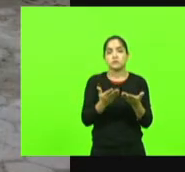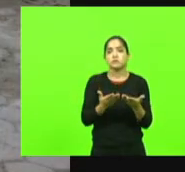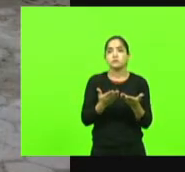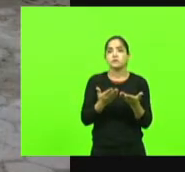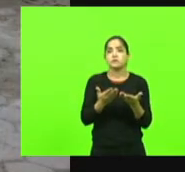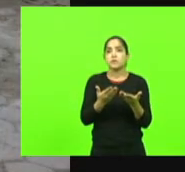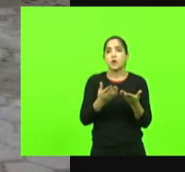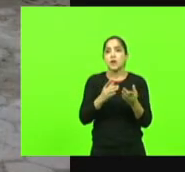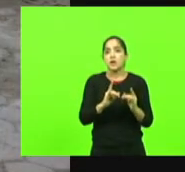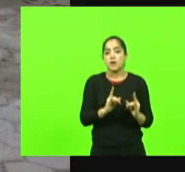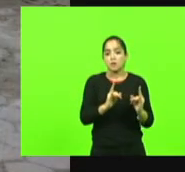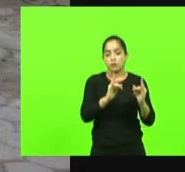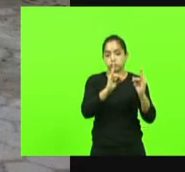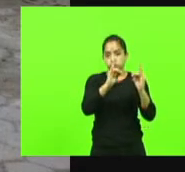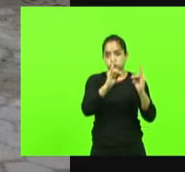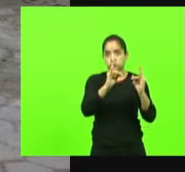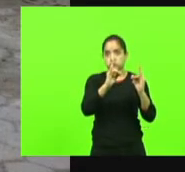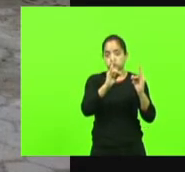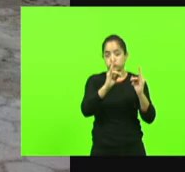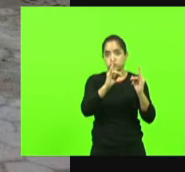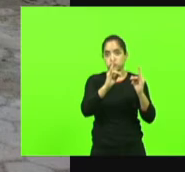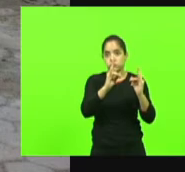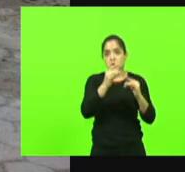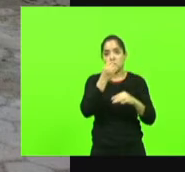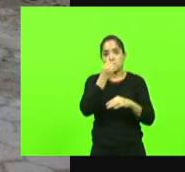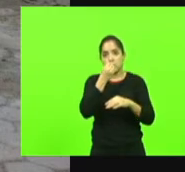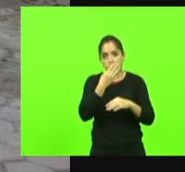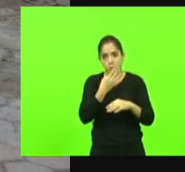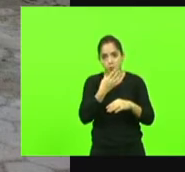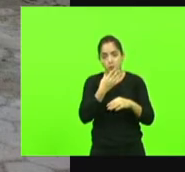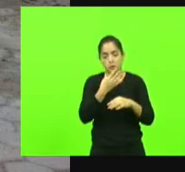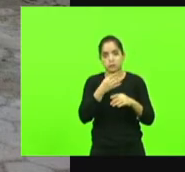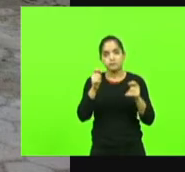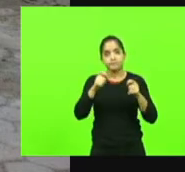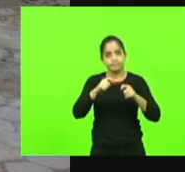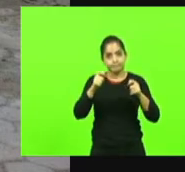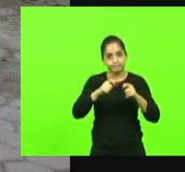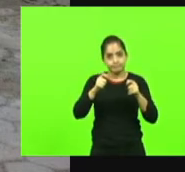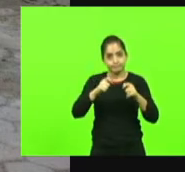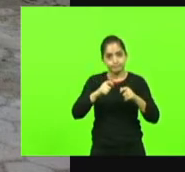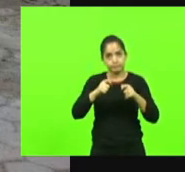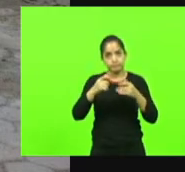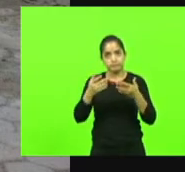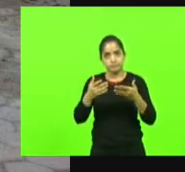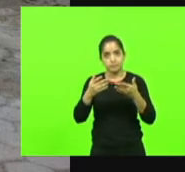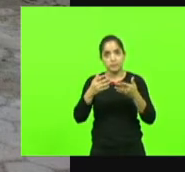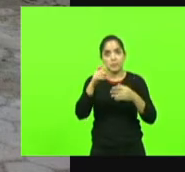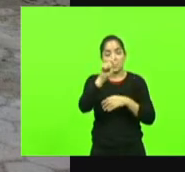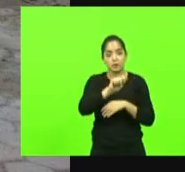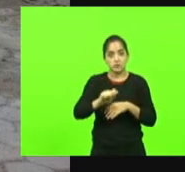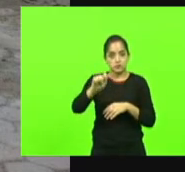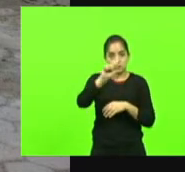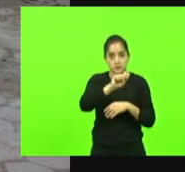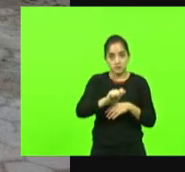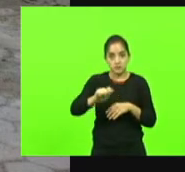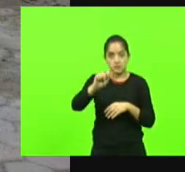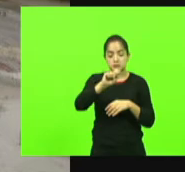um imóvel em boas condições, que poderia abrigar a associação comunitária,